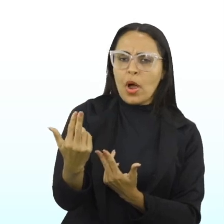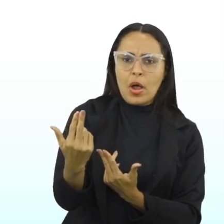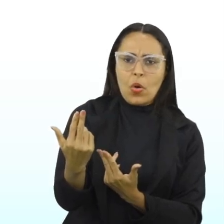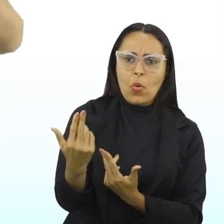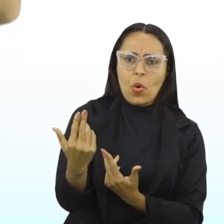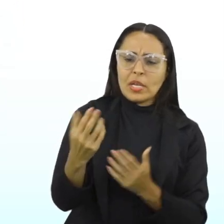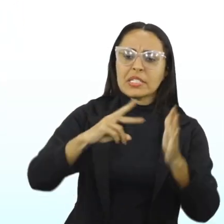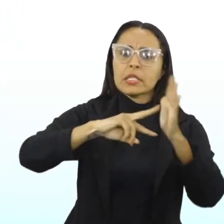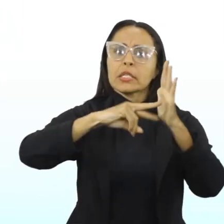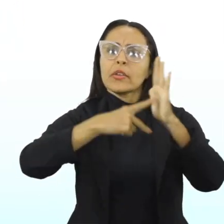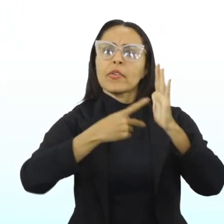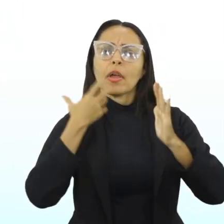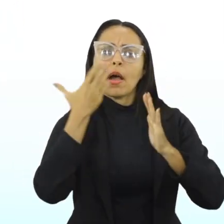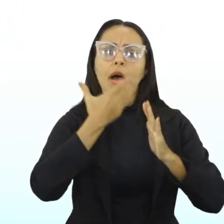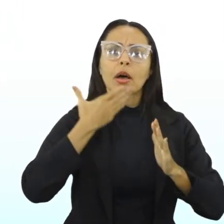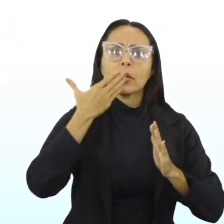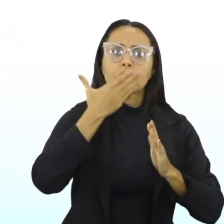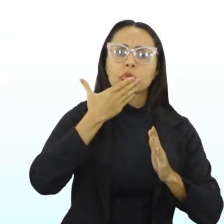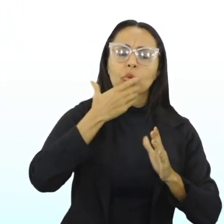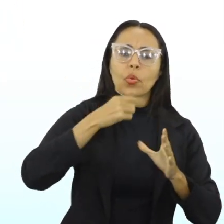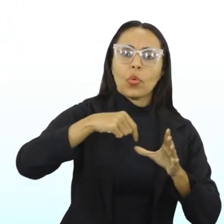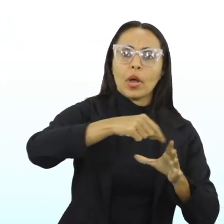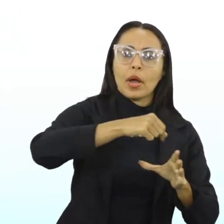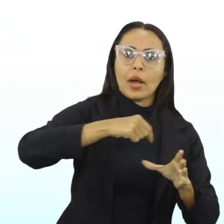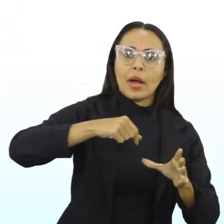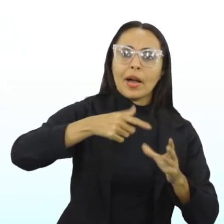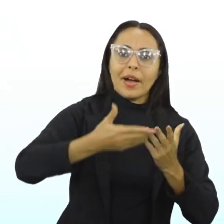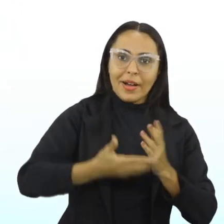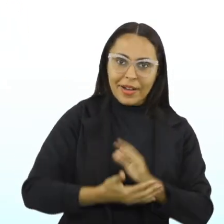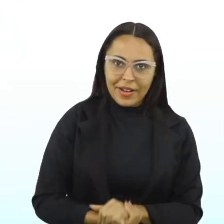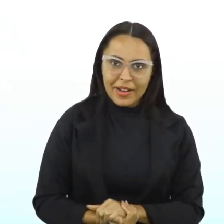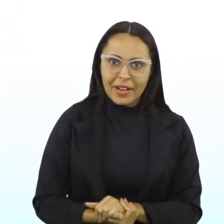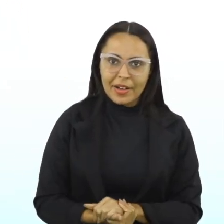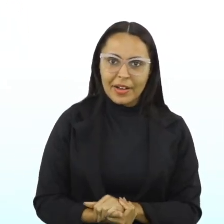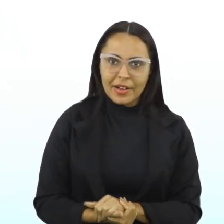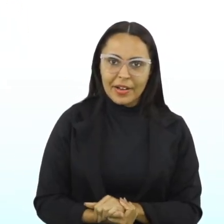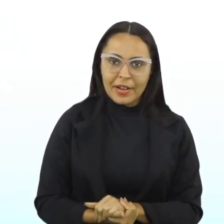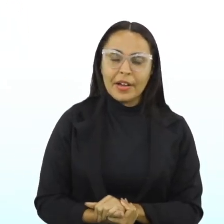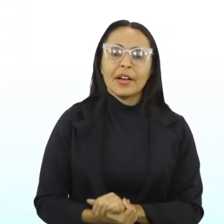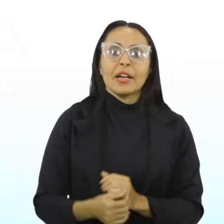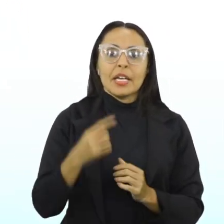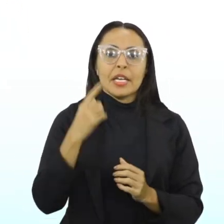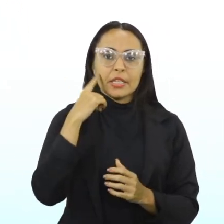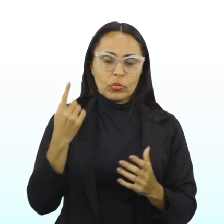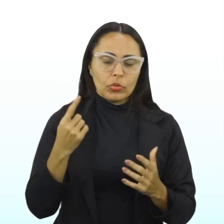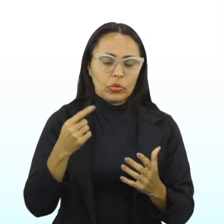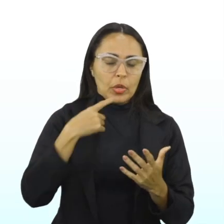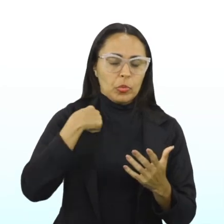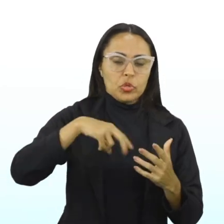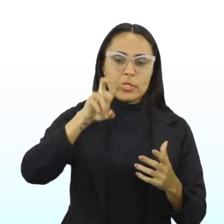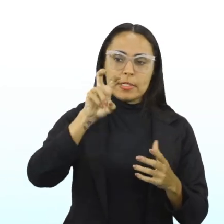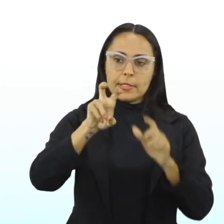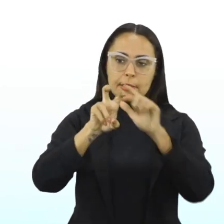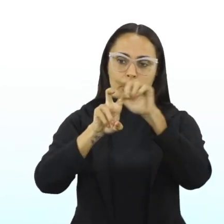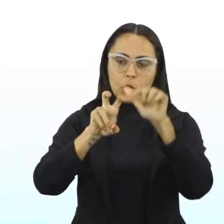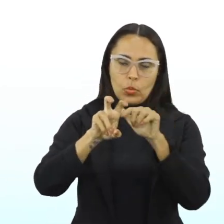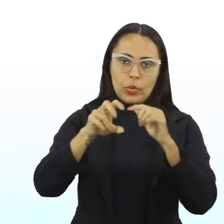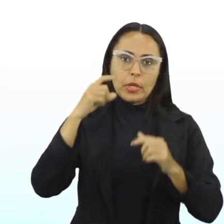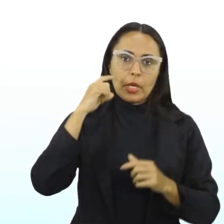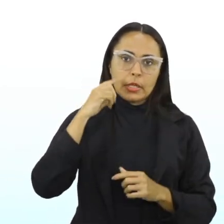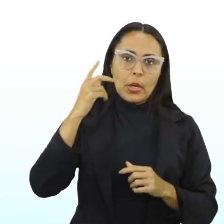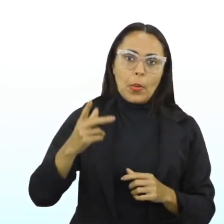açúcar. Então eu tenho, ó, orgânico, carboidrato ou glicídio, lipídio,